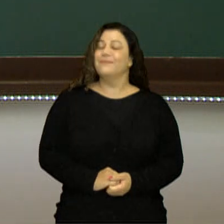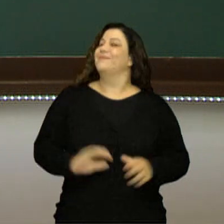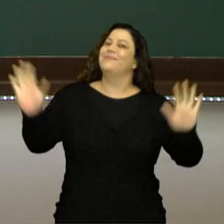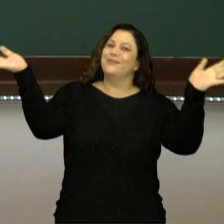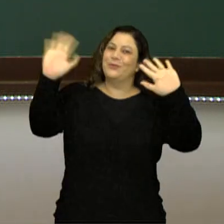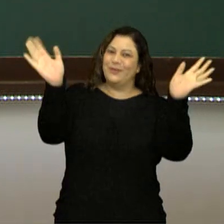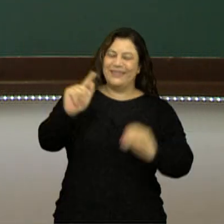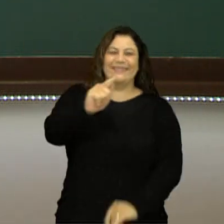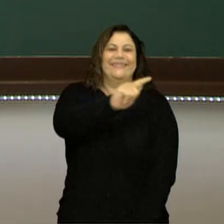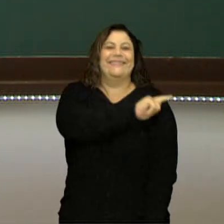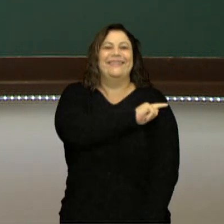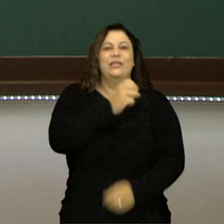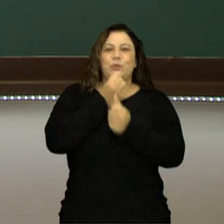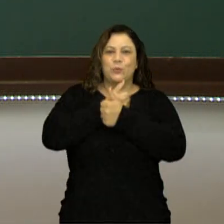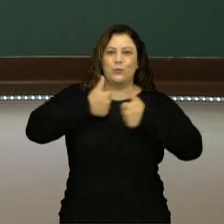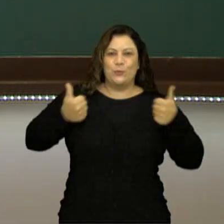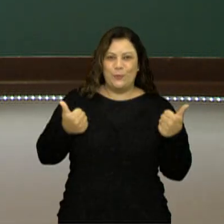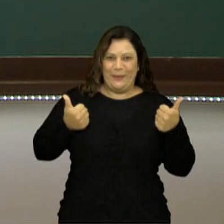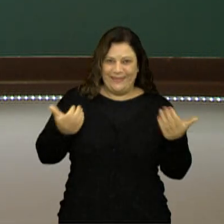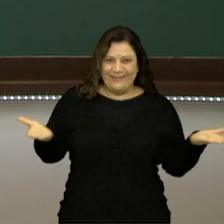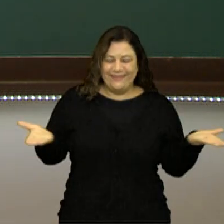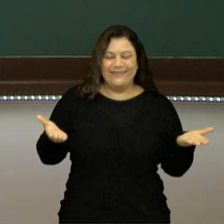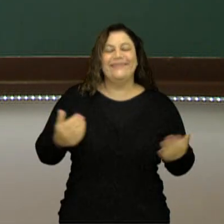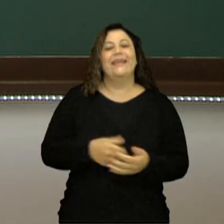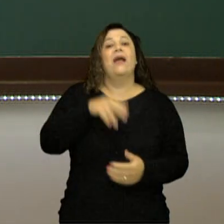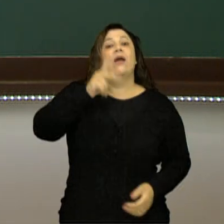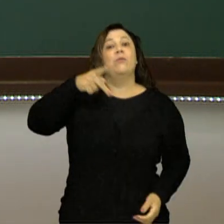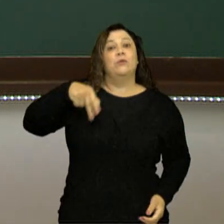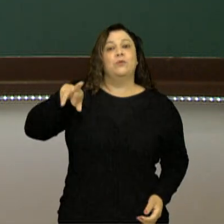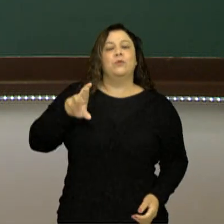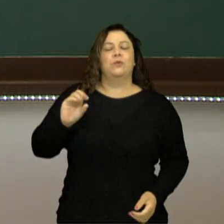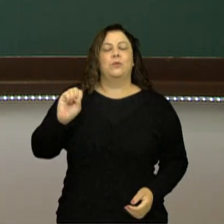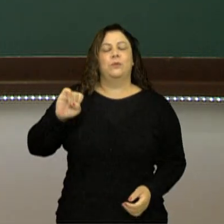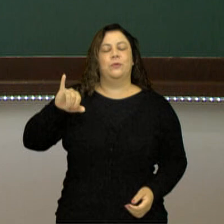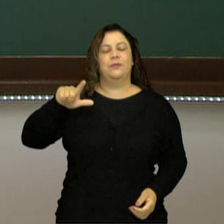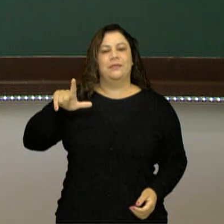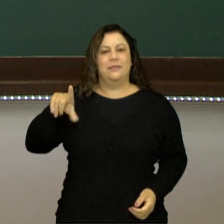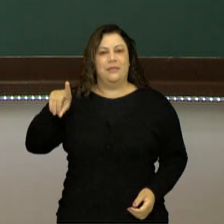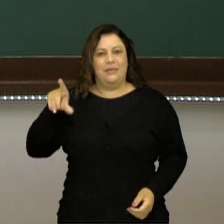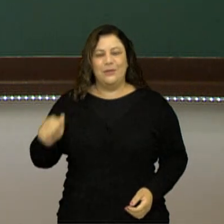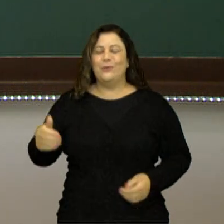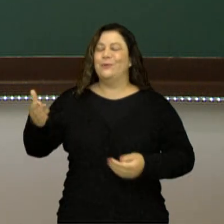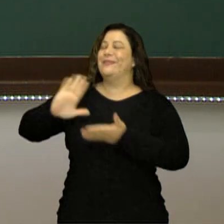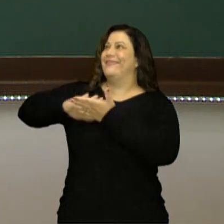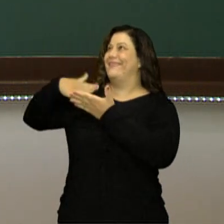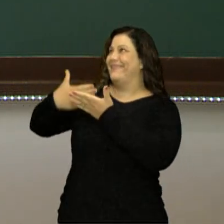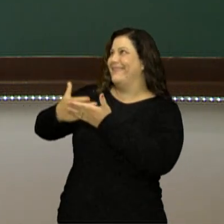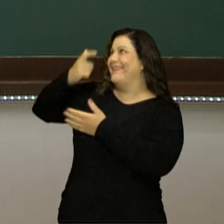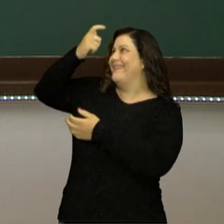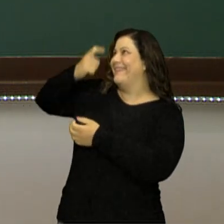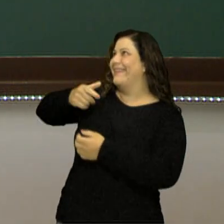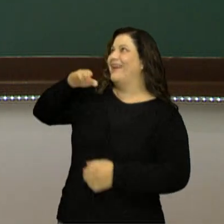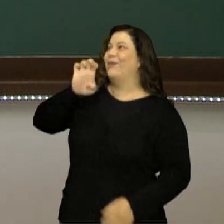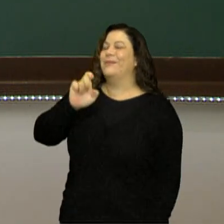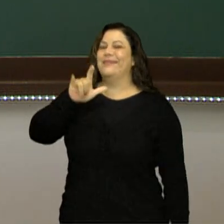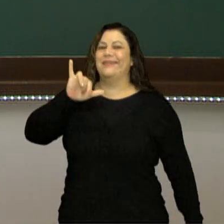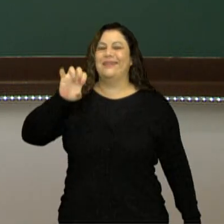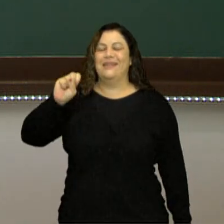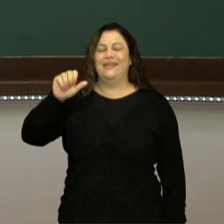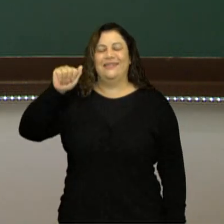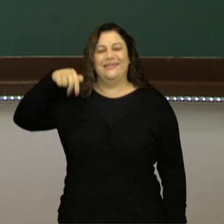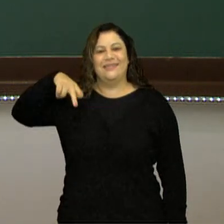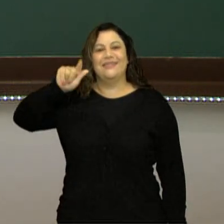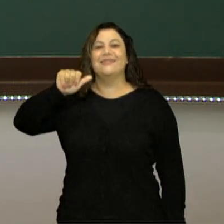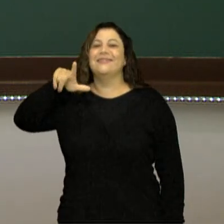Olá, sétimos anos, tudo bem com vocês? Eu sou a professora Rosilda Menger, a nossa intérprete Elisângela, que está aqui conosco hoje,